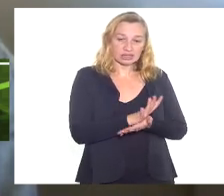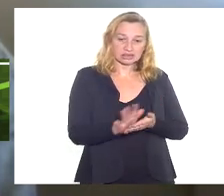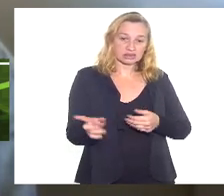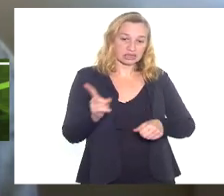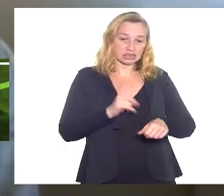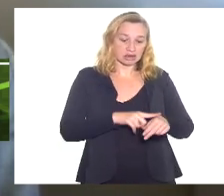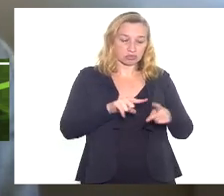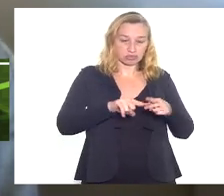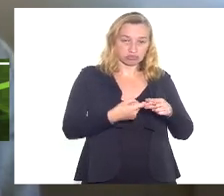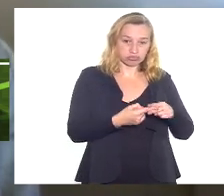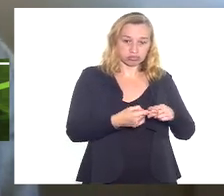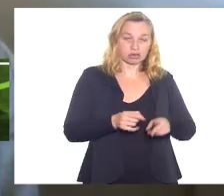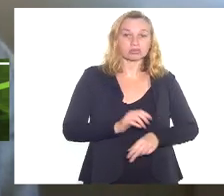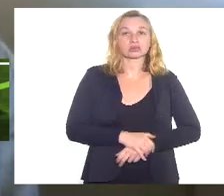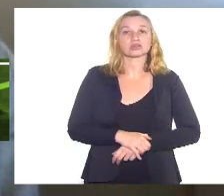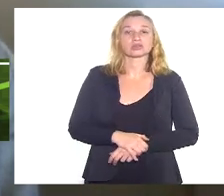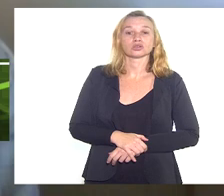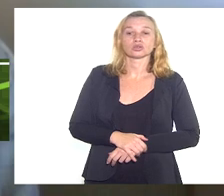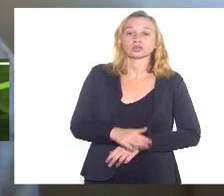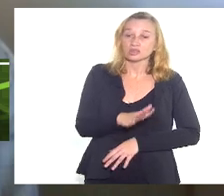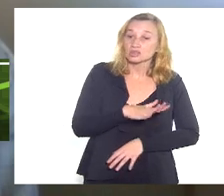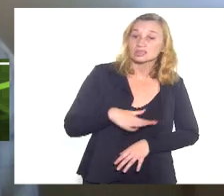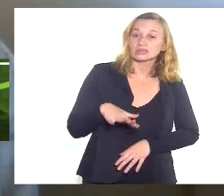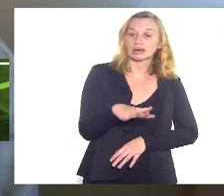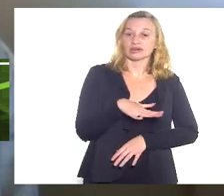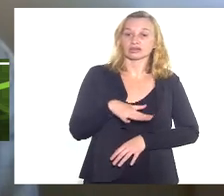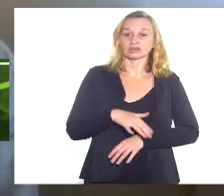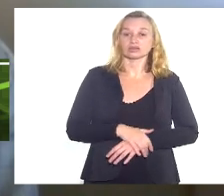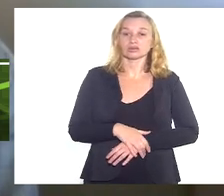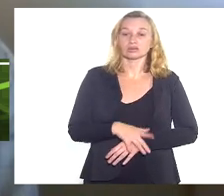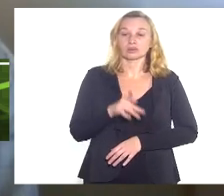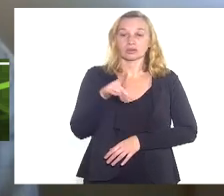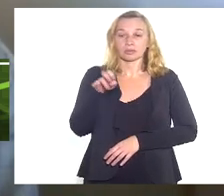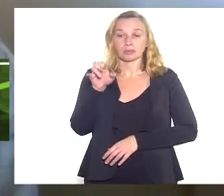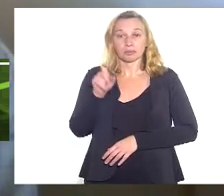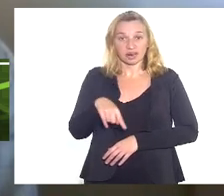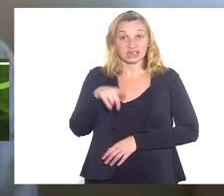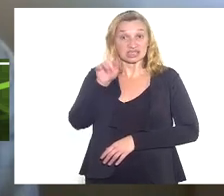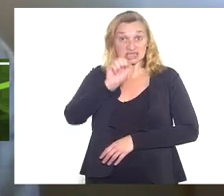alterar, que nos campos de pré-sal,